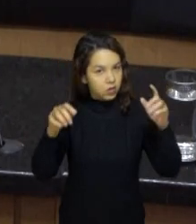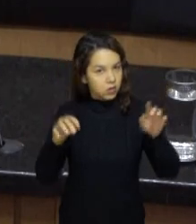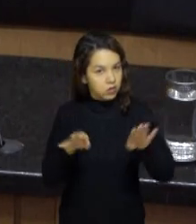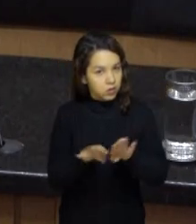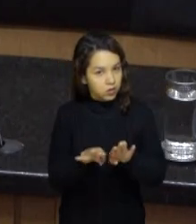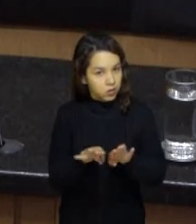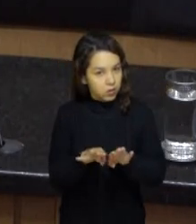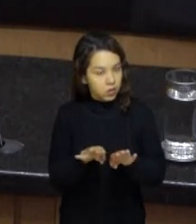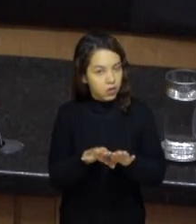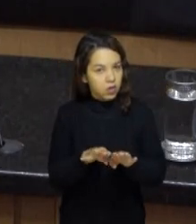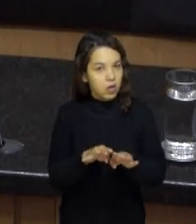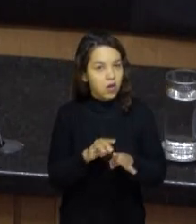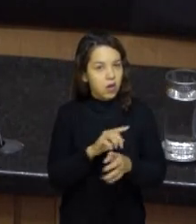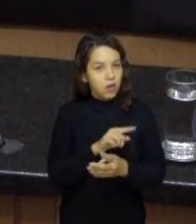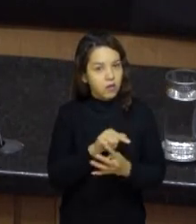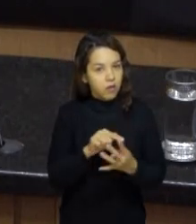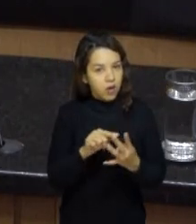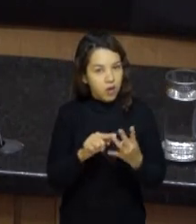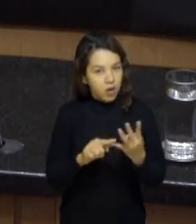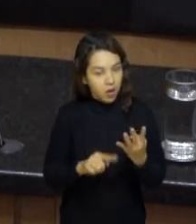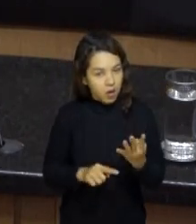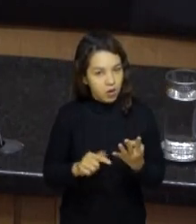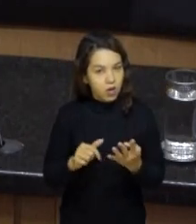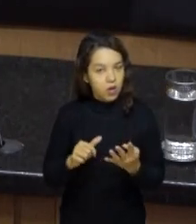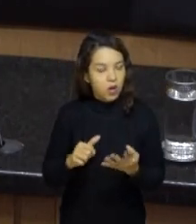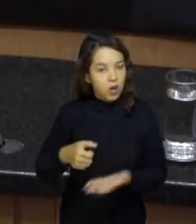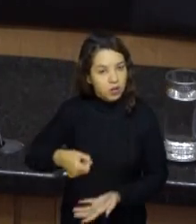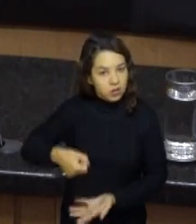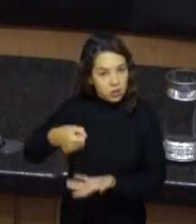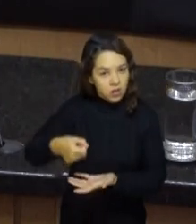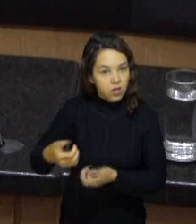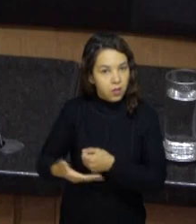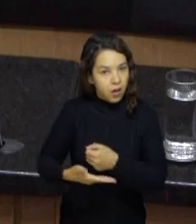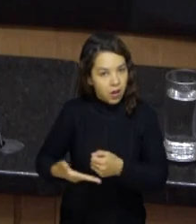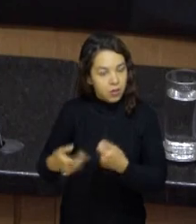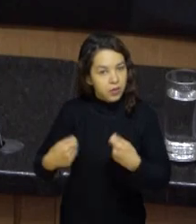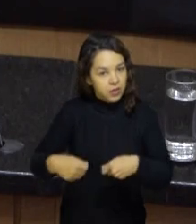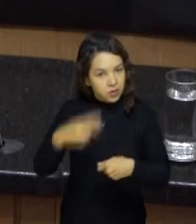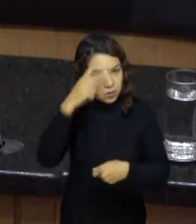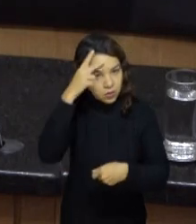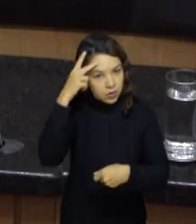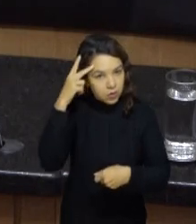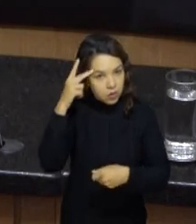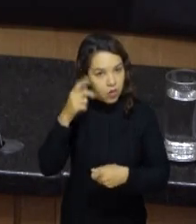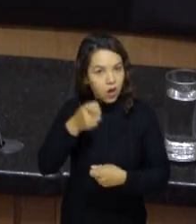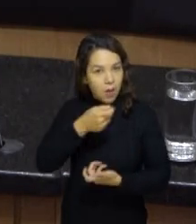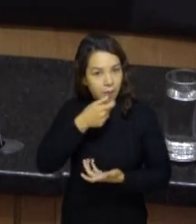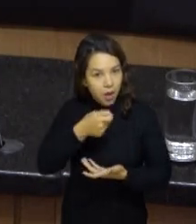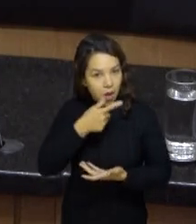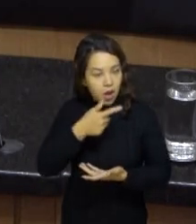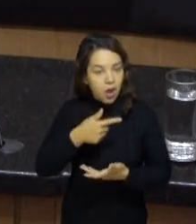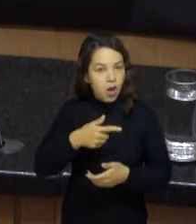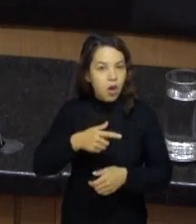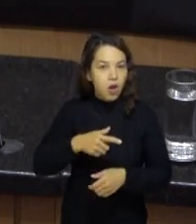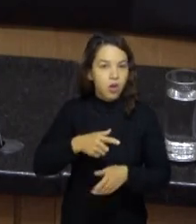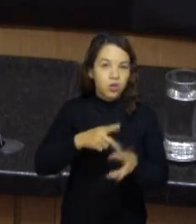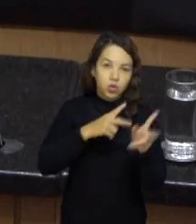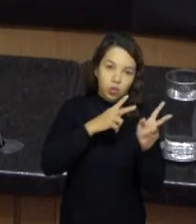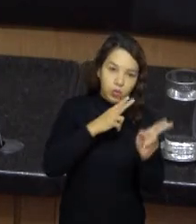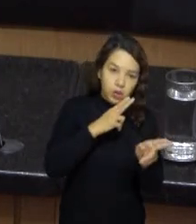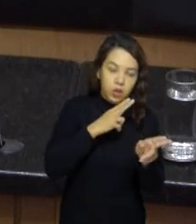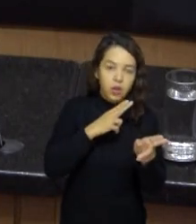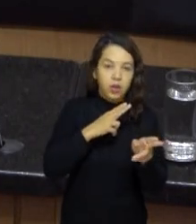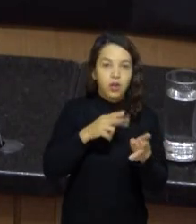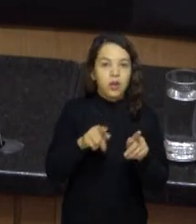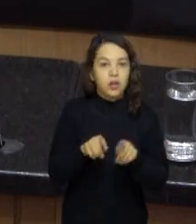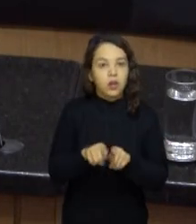da cesta básica das necessidades das pessoas, o remédio, onde dormir, a roupa para se esquentar, mas o item dessa